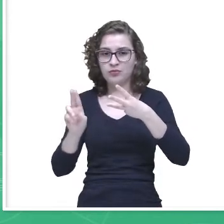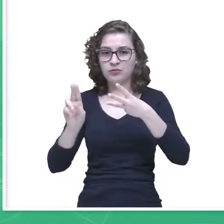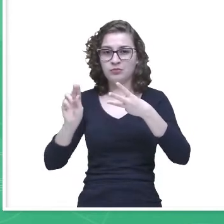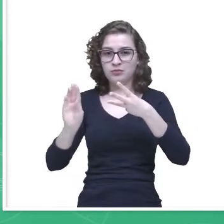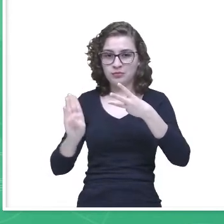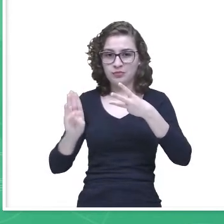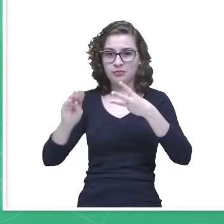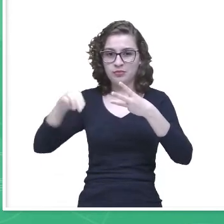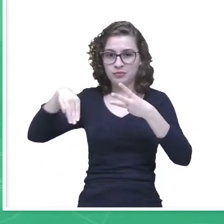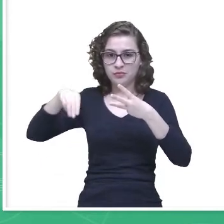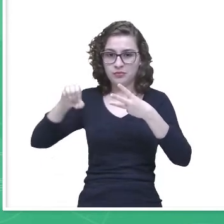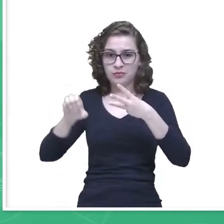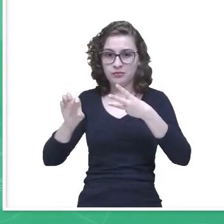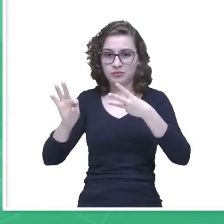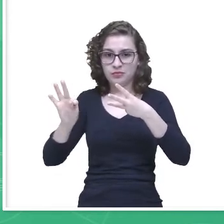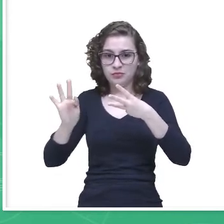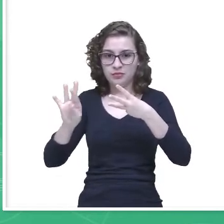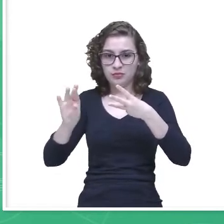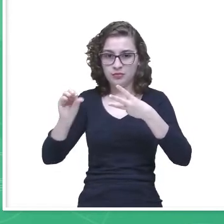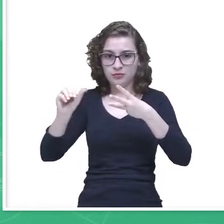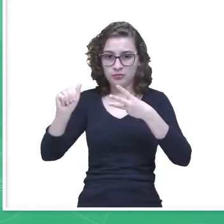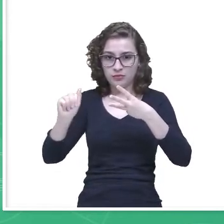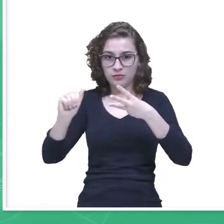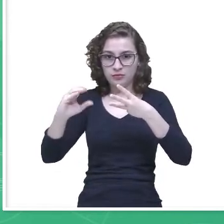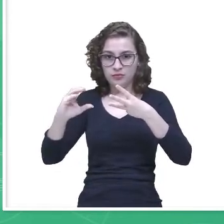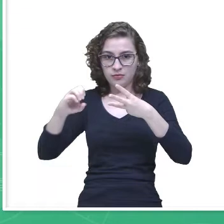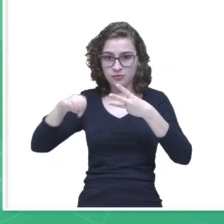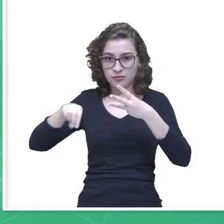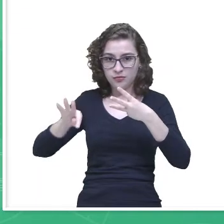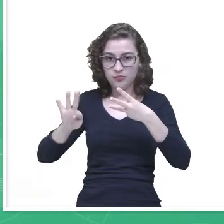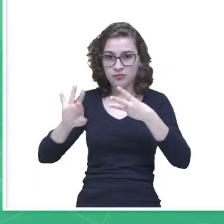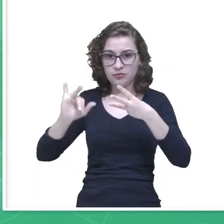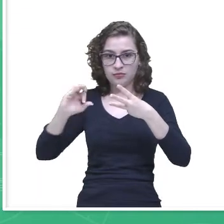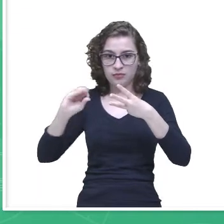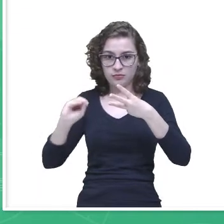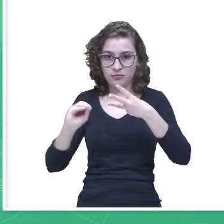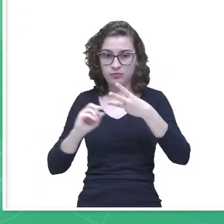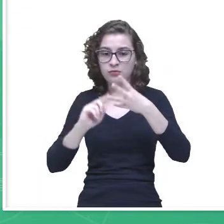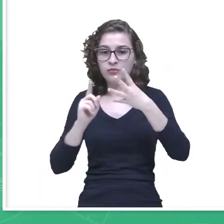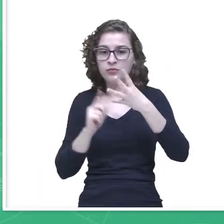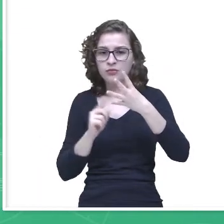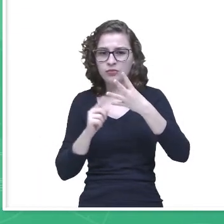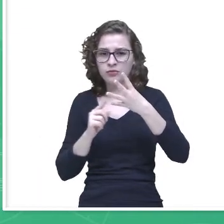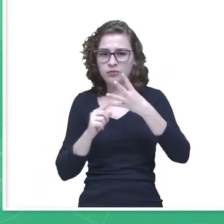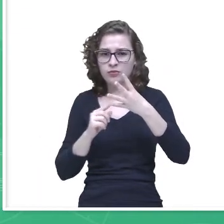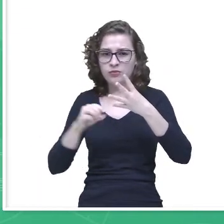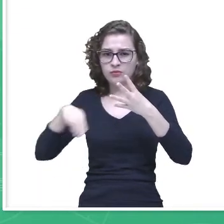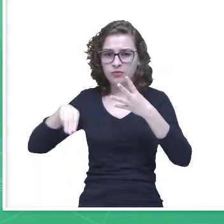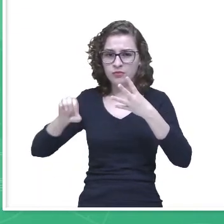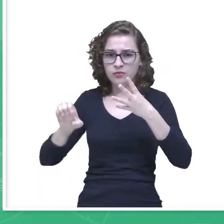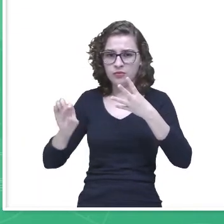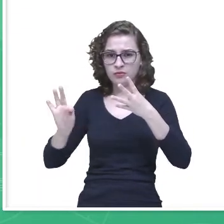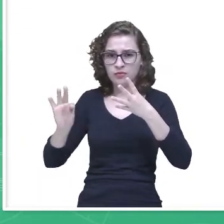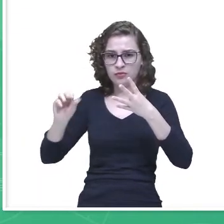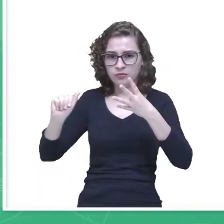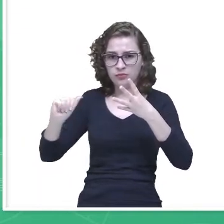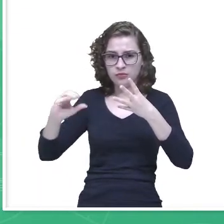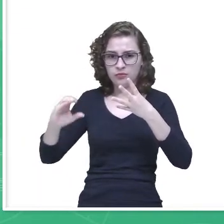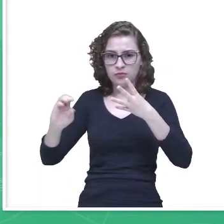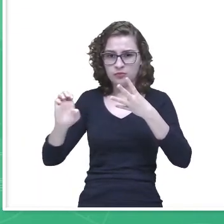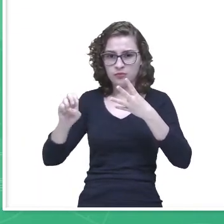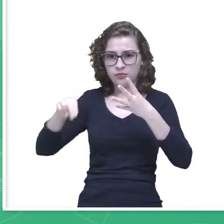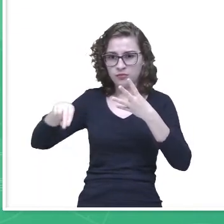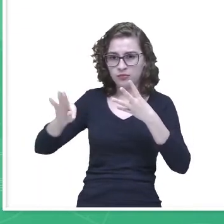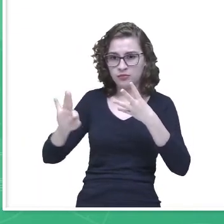submetacêntrico, que é quase no meio, e o metacêntrico, que é o que normalmente a gente vai ver, ok? Mas o que eu estou mostrando para